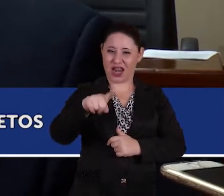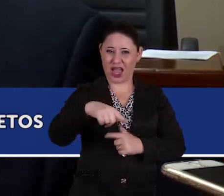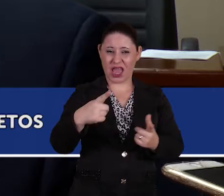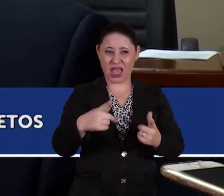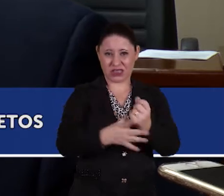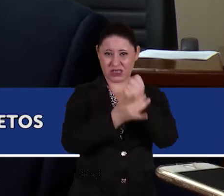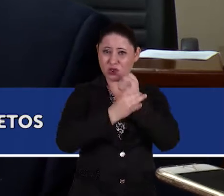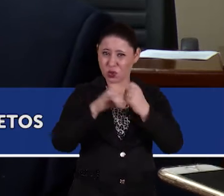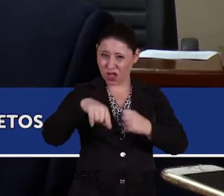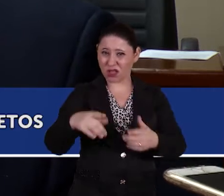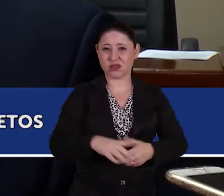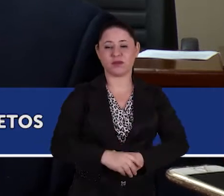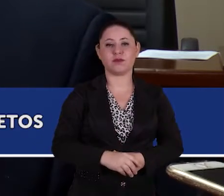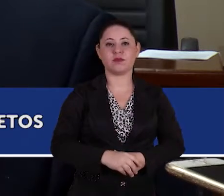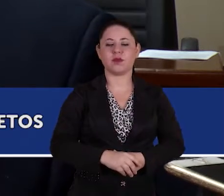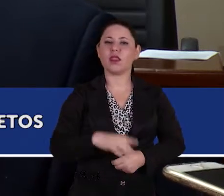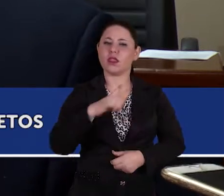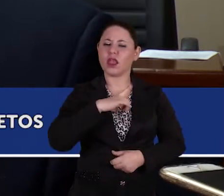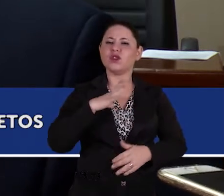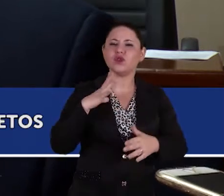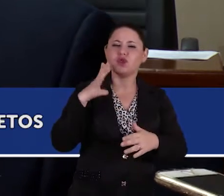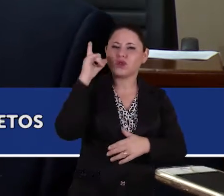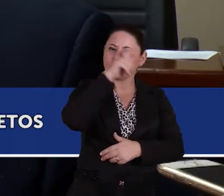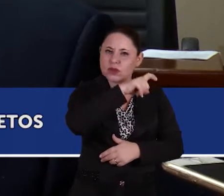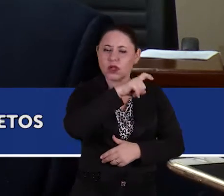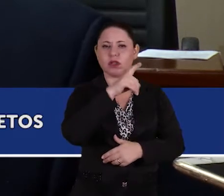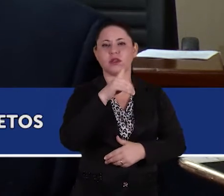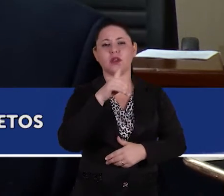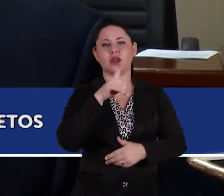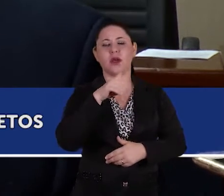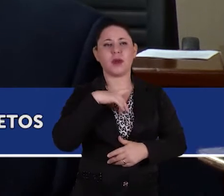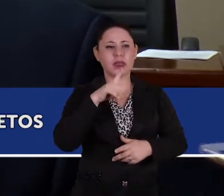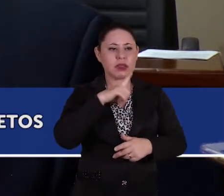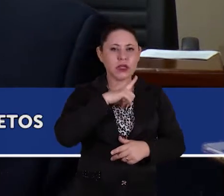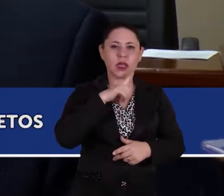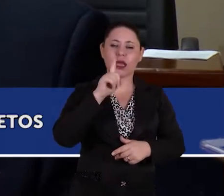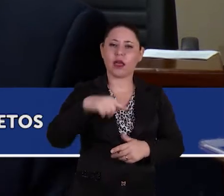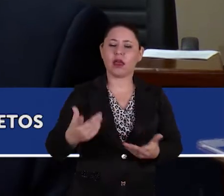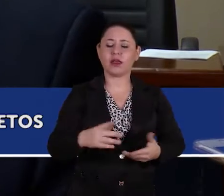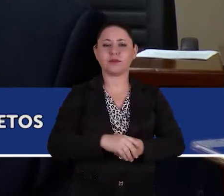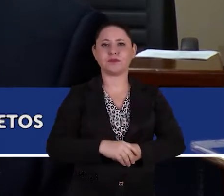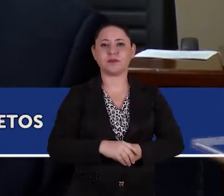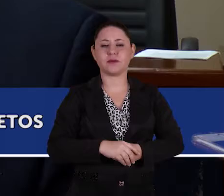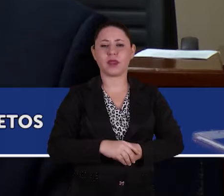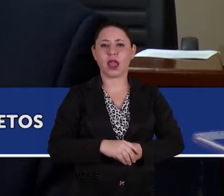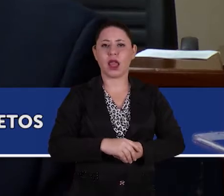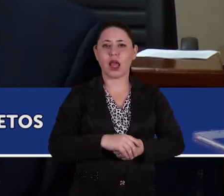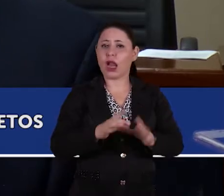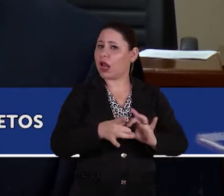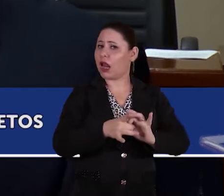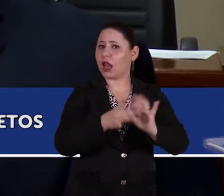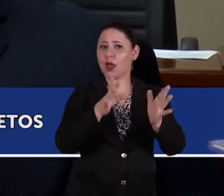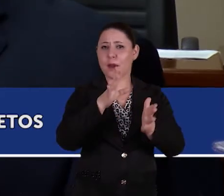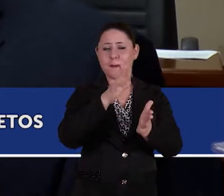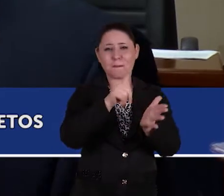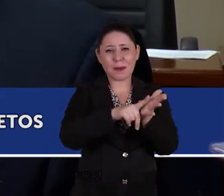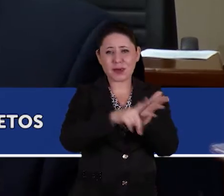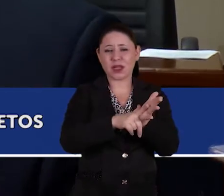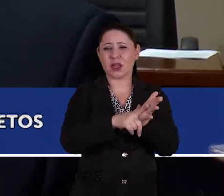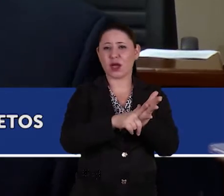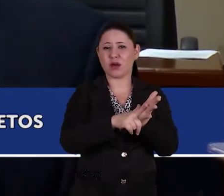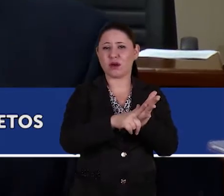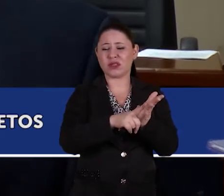Bombeiro, a questão de segurança. Às vezes tem toda uma dificuldade para você viabilizar essa licença, é uma burocracia